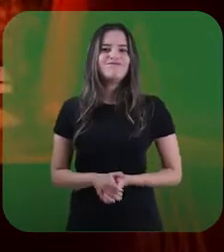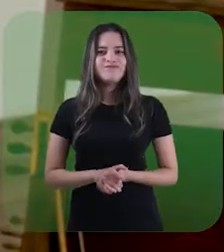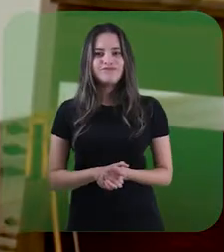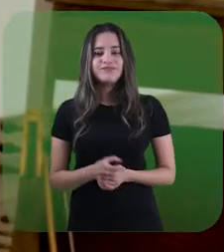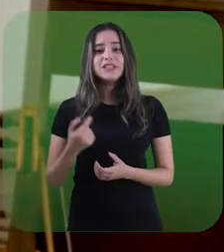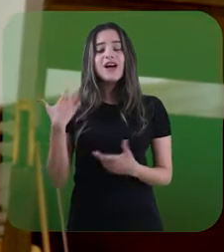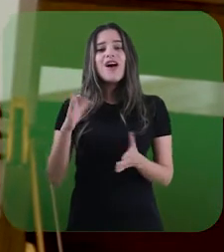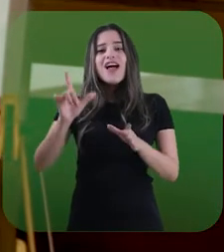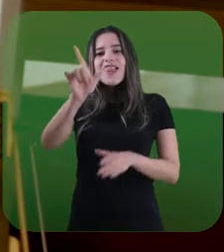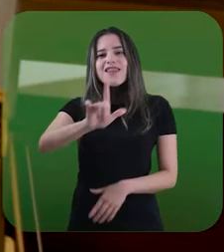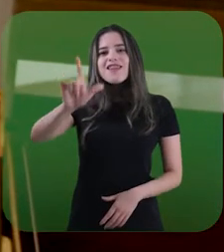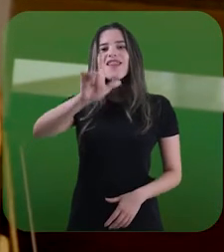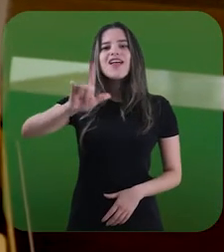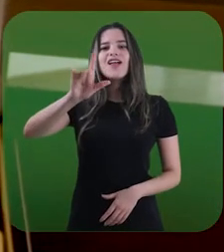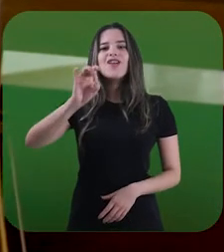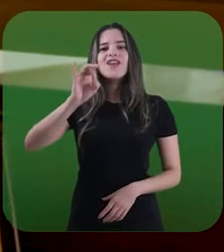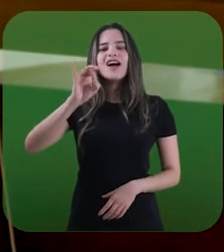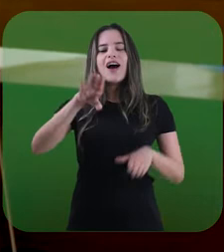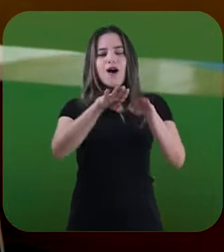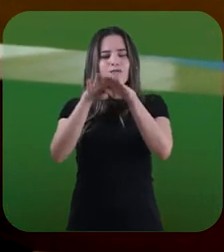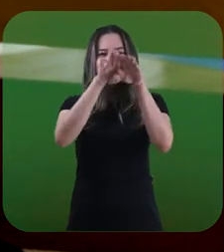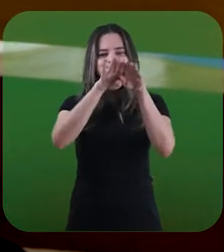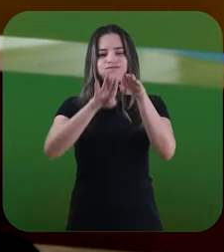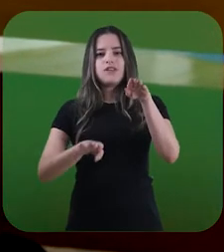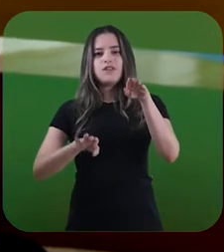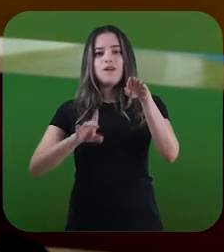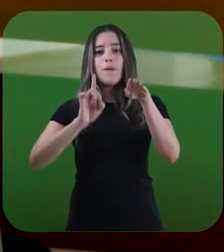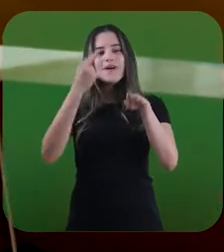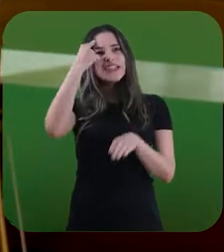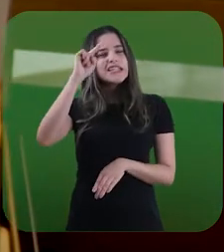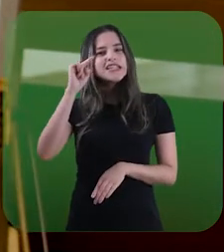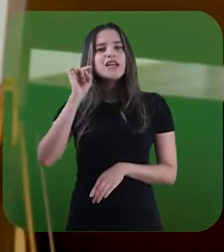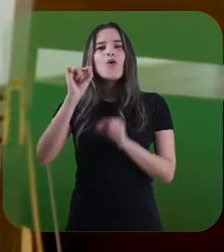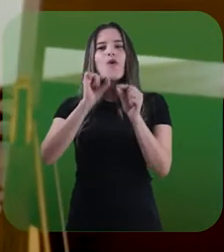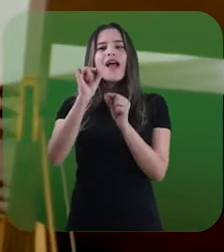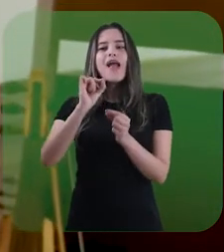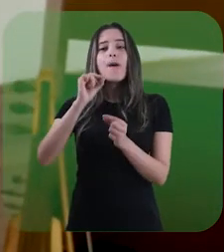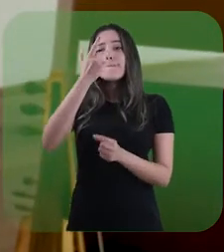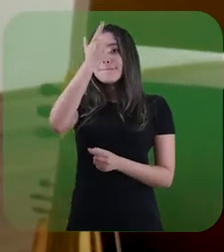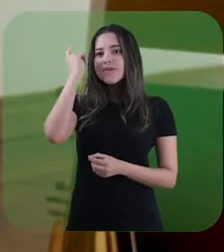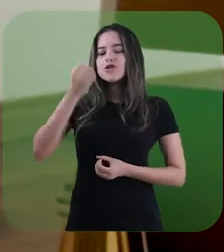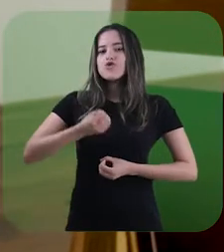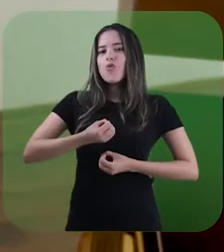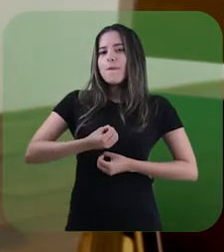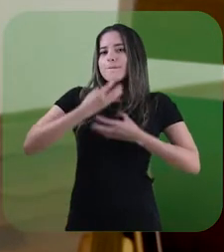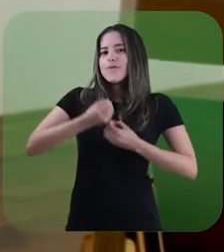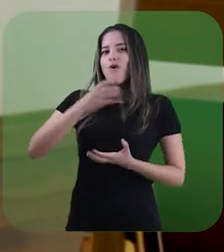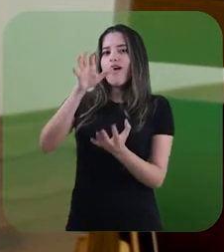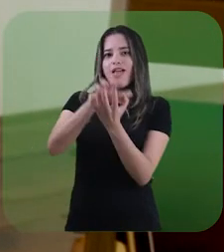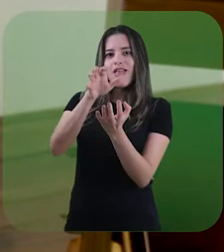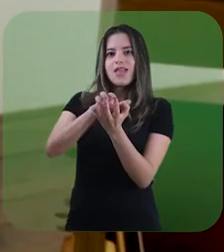metas e literatura digamos assim não a ideia mais canônica mas a ideia sempre foi colocar poetas pernambucanos